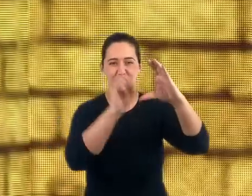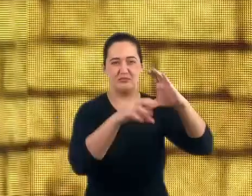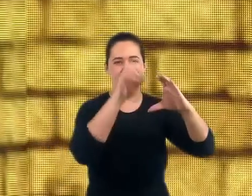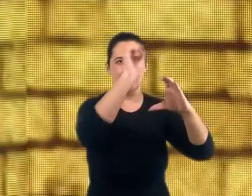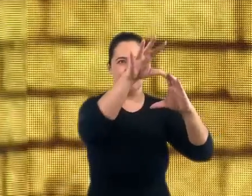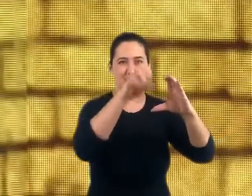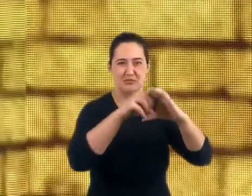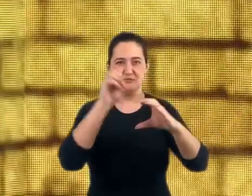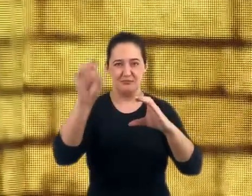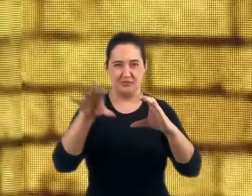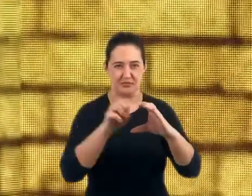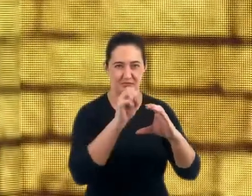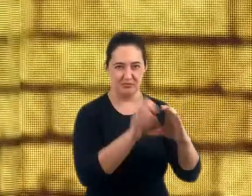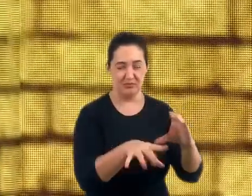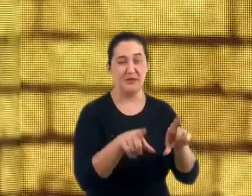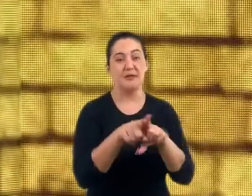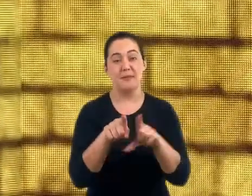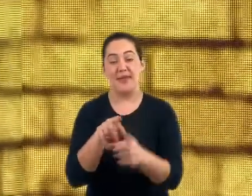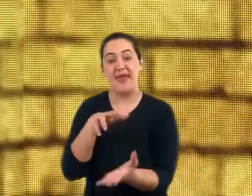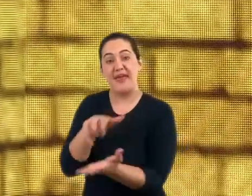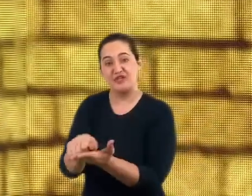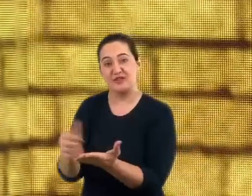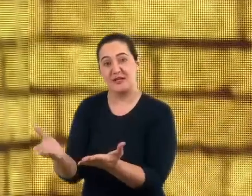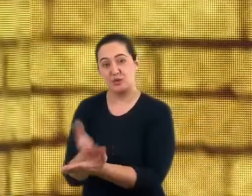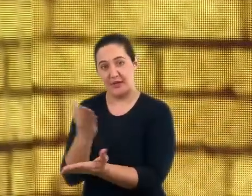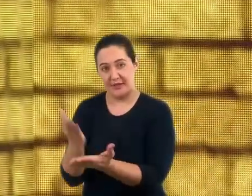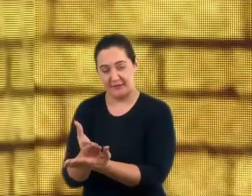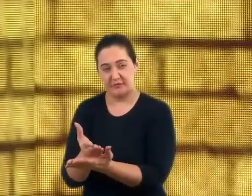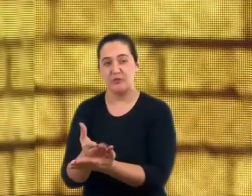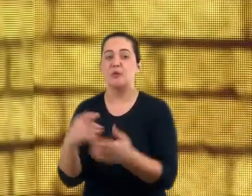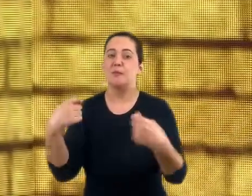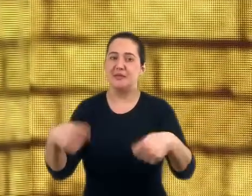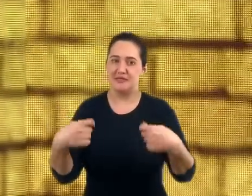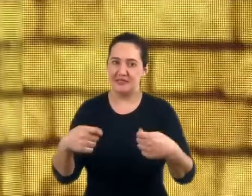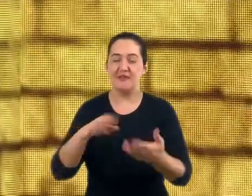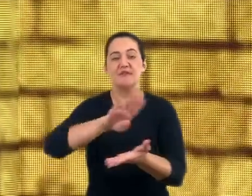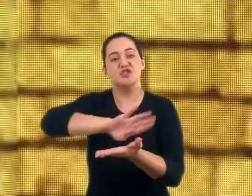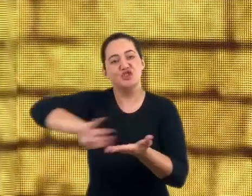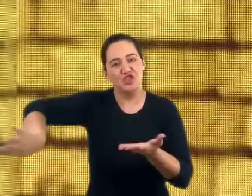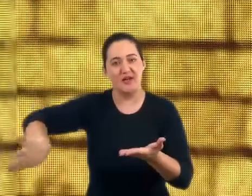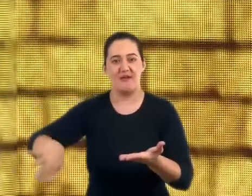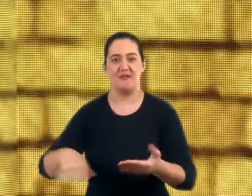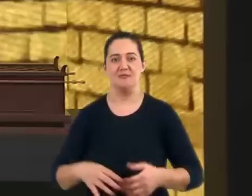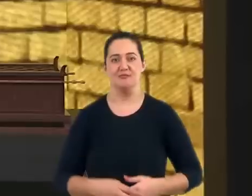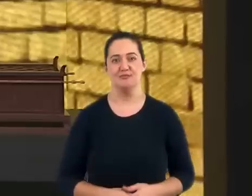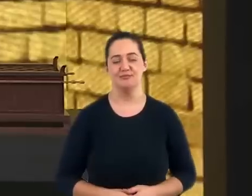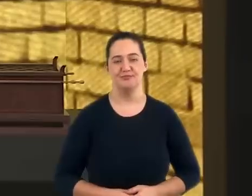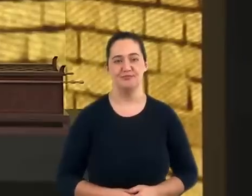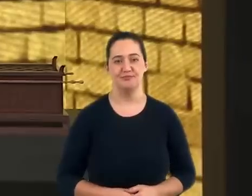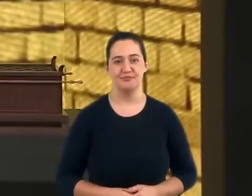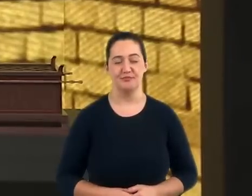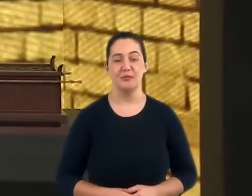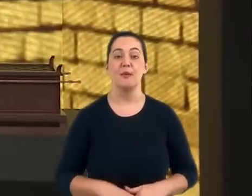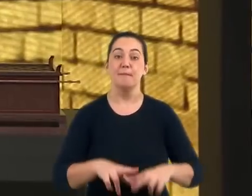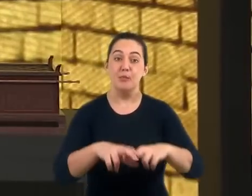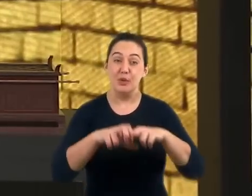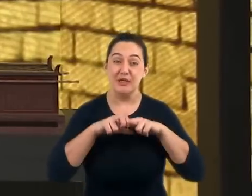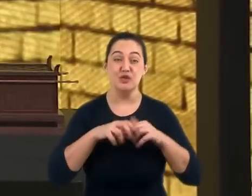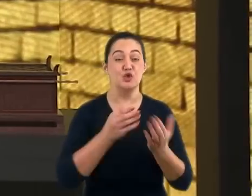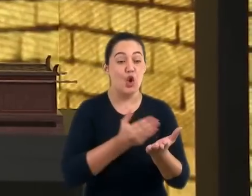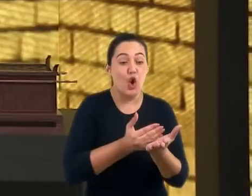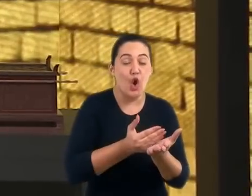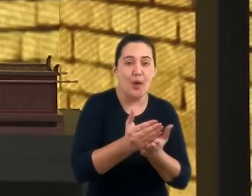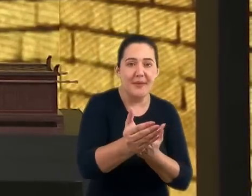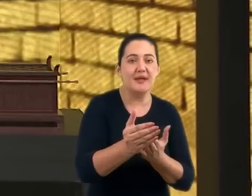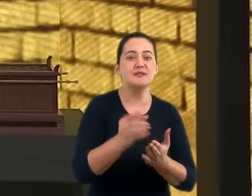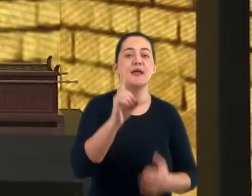e registrados através dos livros de Deus deveriam ser removidos dali. É aí que começam as